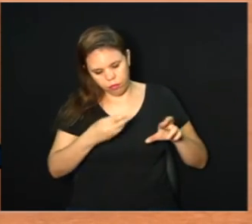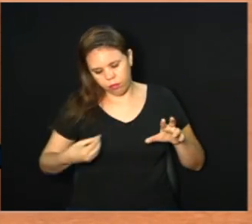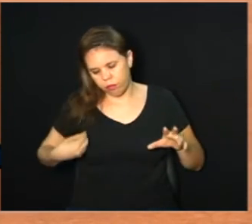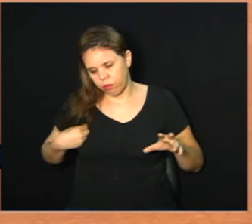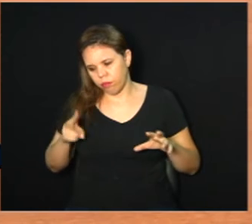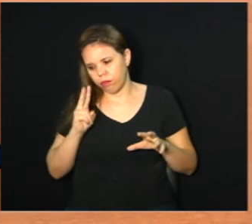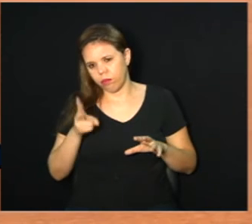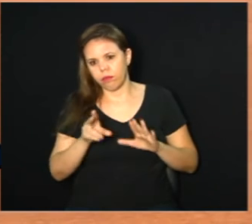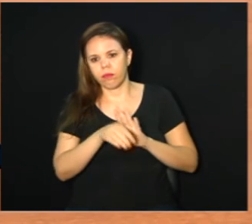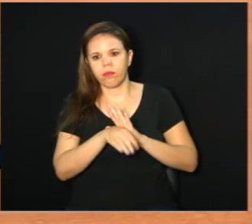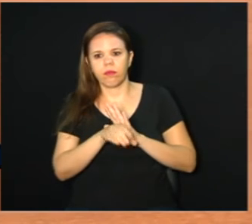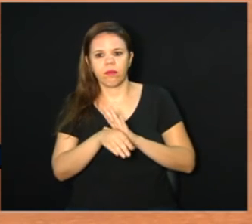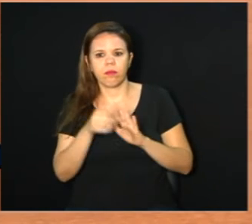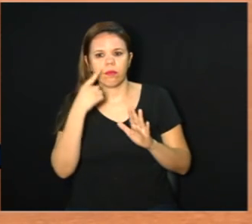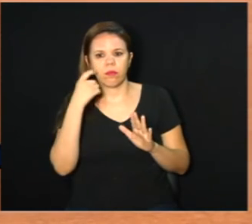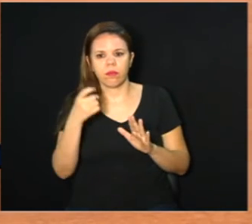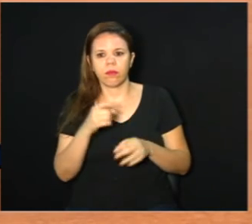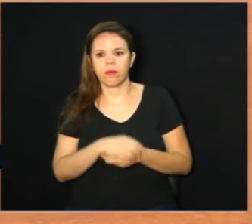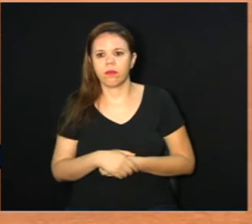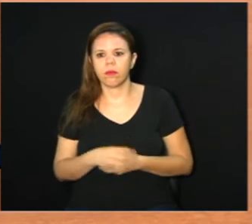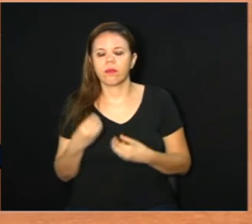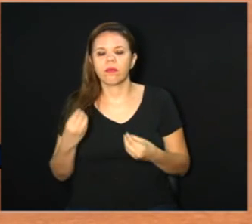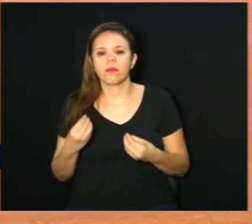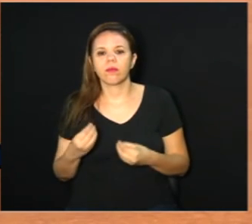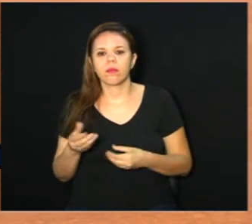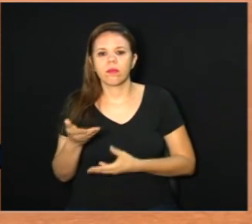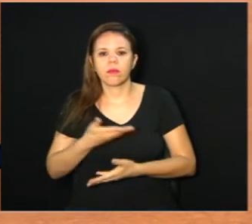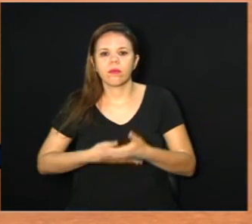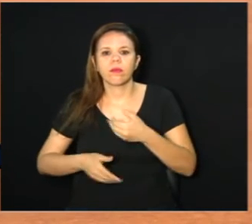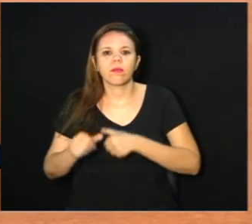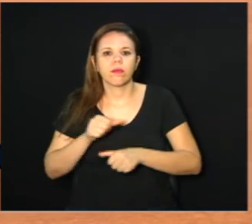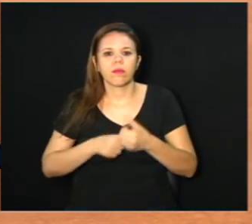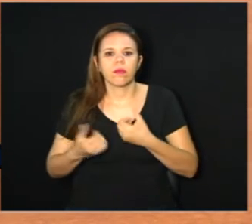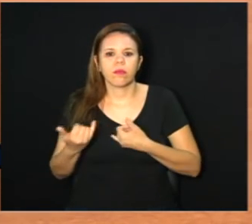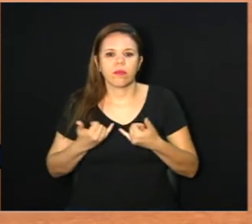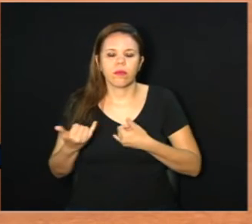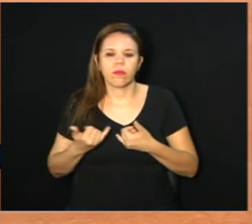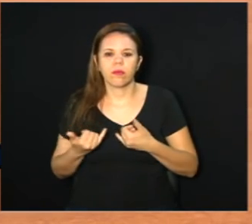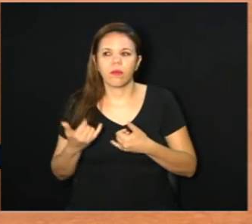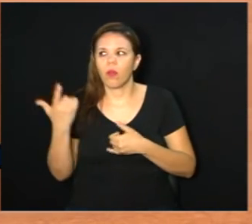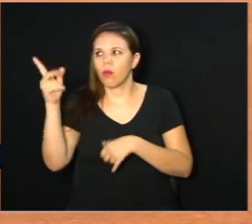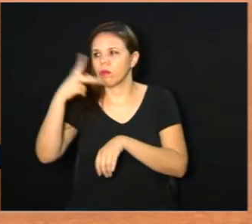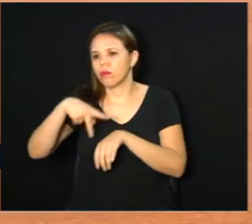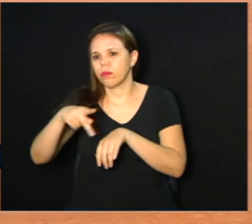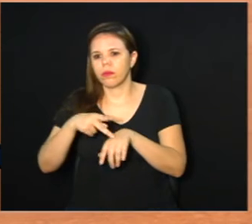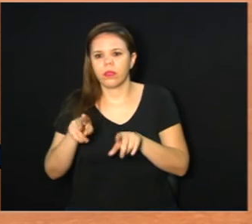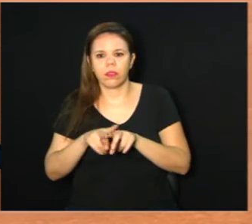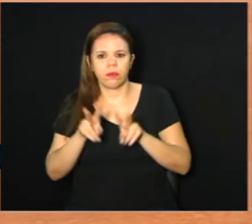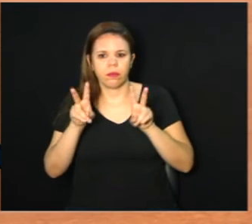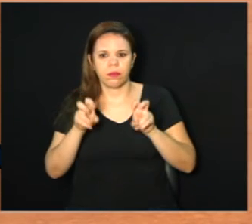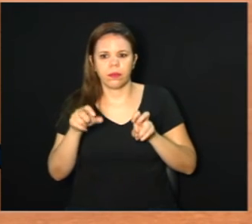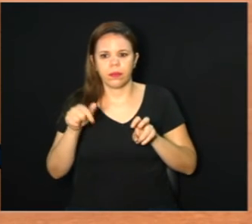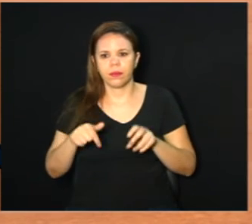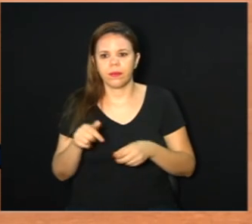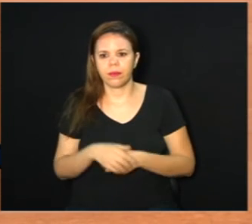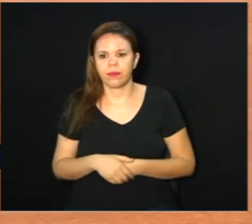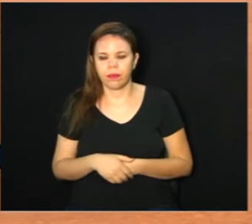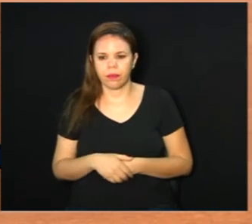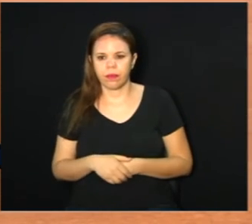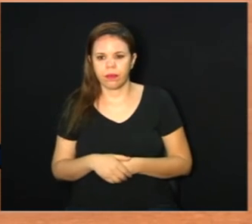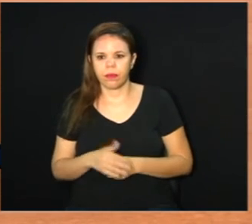conceito muito interessante. Mas como que é a troca de informações com outros países, por exemplo, em relação à questão